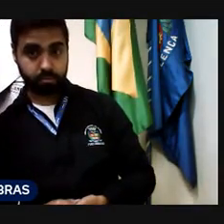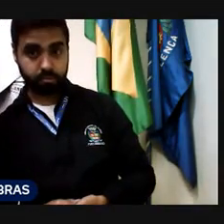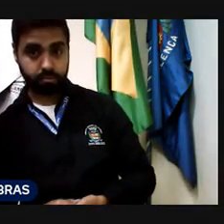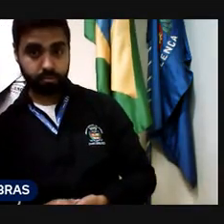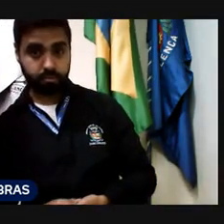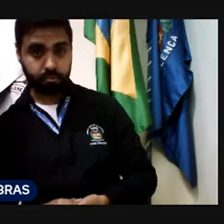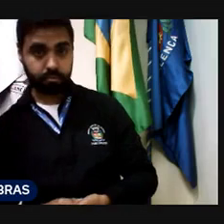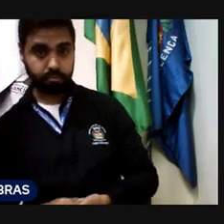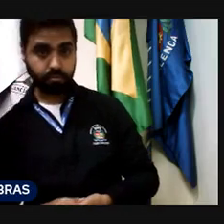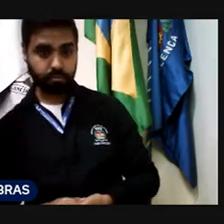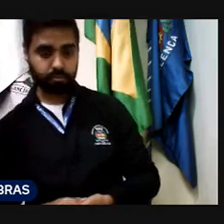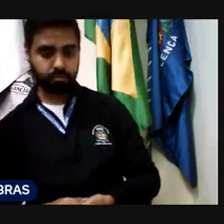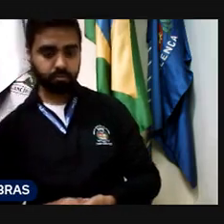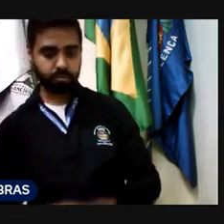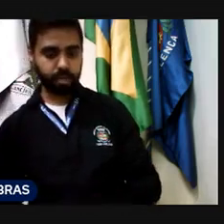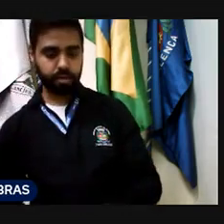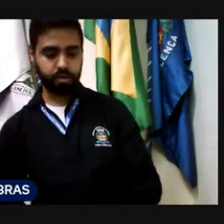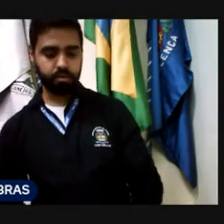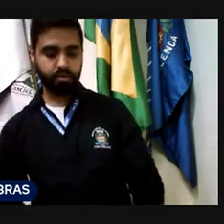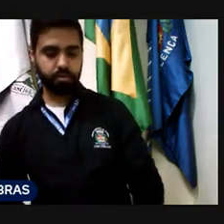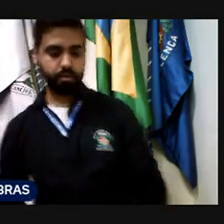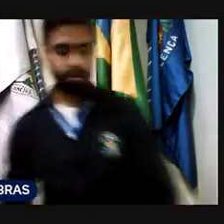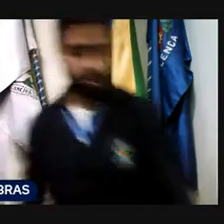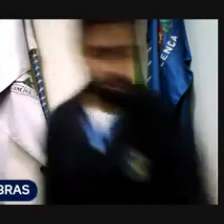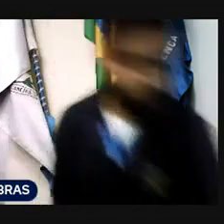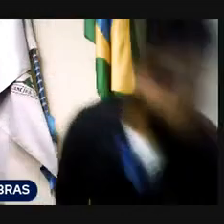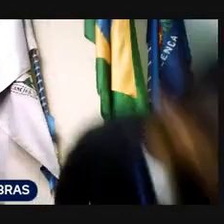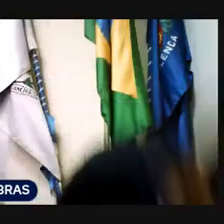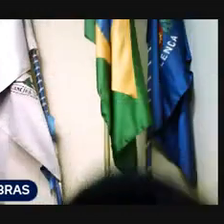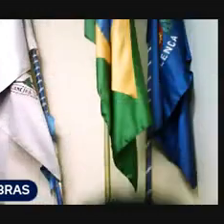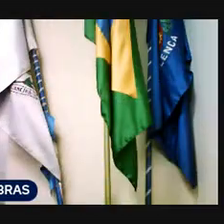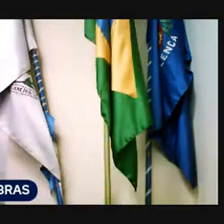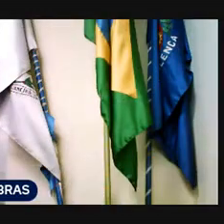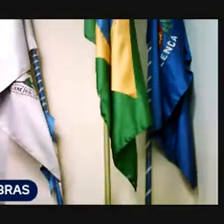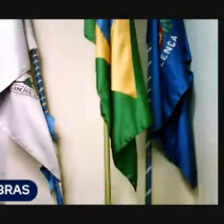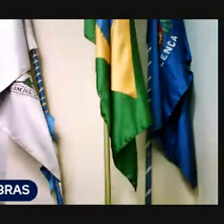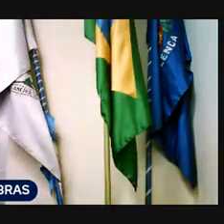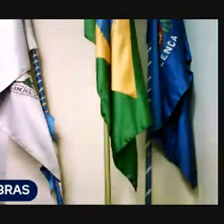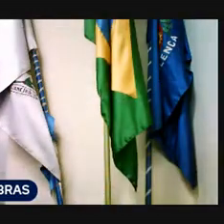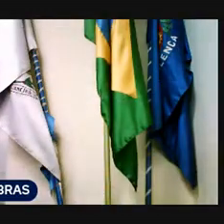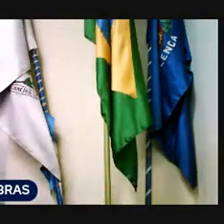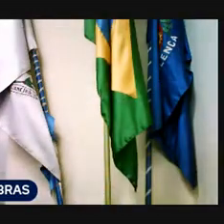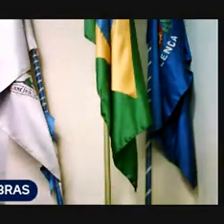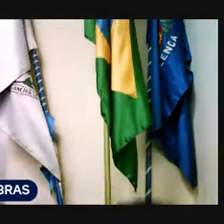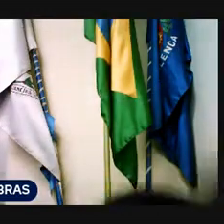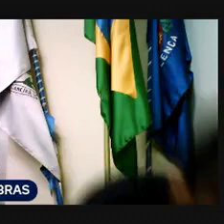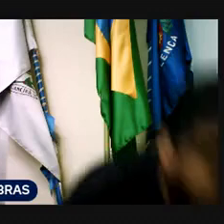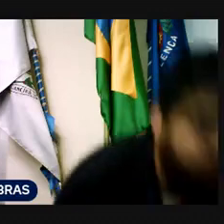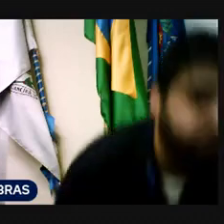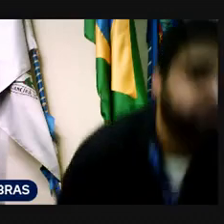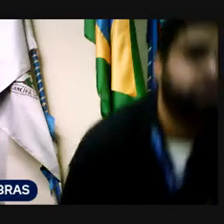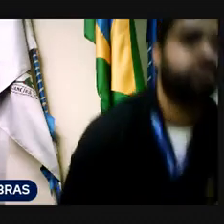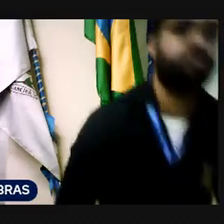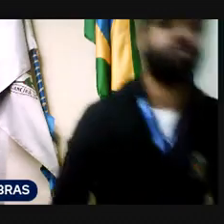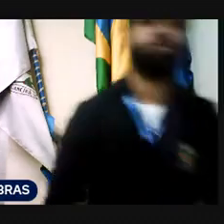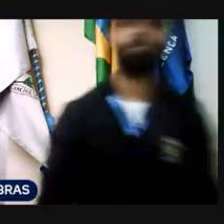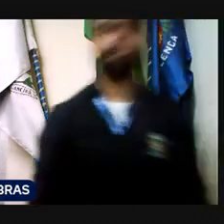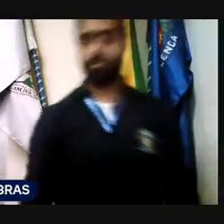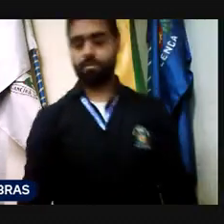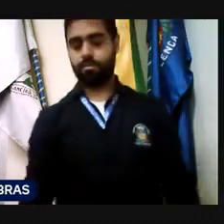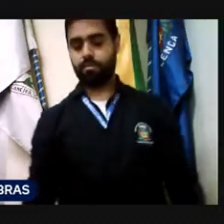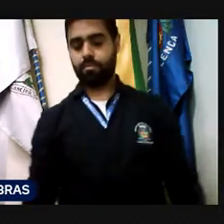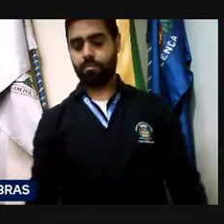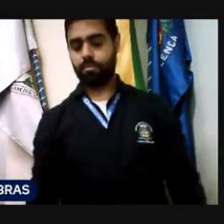tão, tão pequenina. E a gente quer aí também essa satisfação, né, inclusive